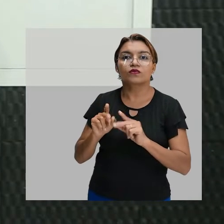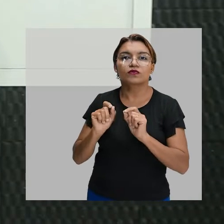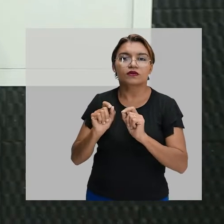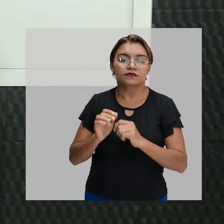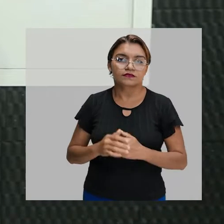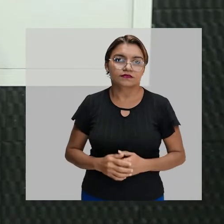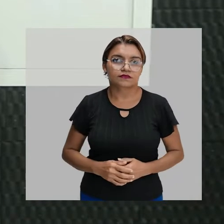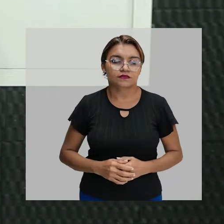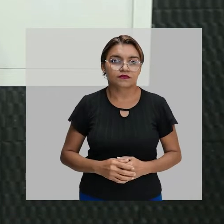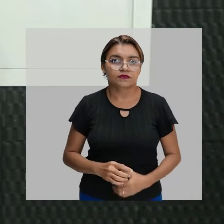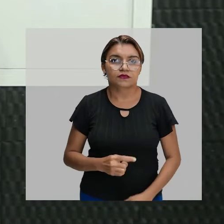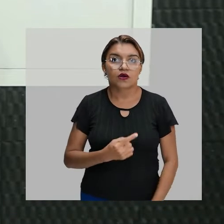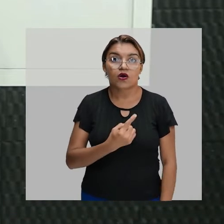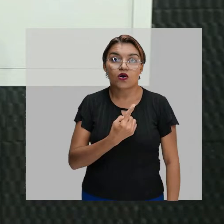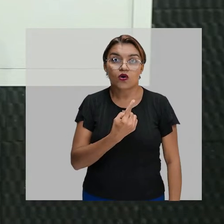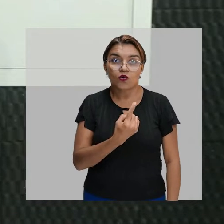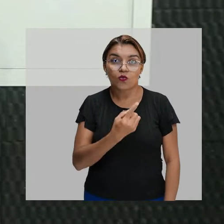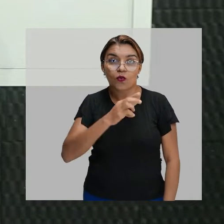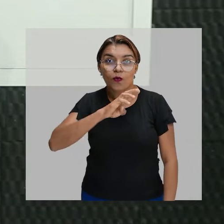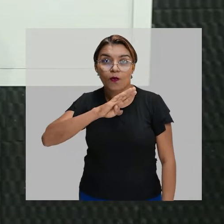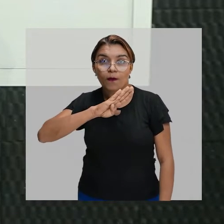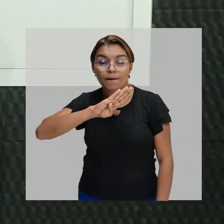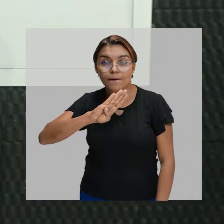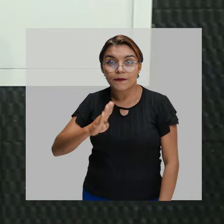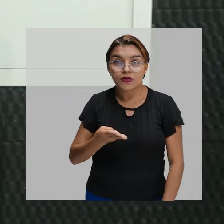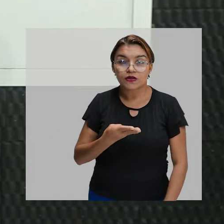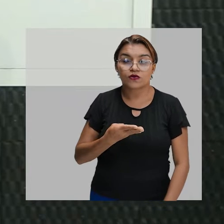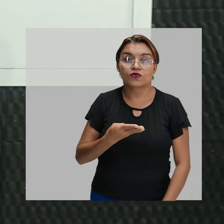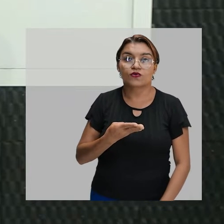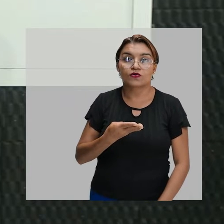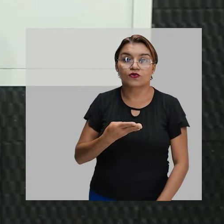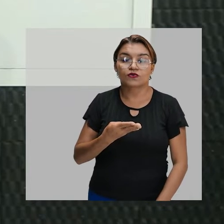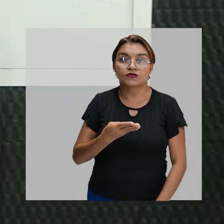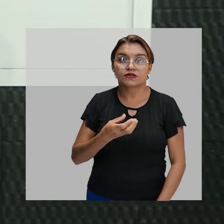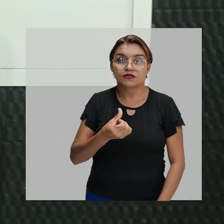a 1 bilhão e seiscentos milhões